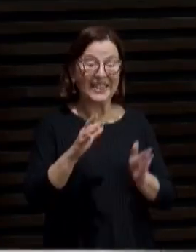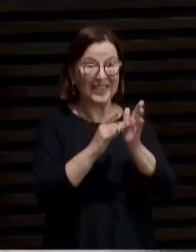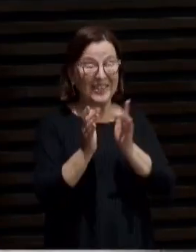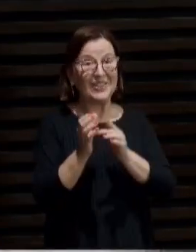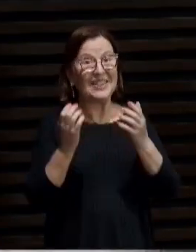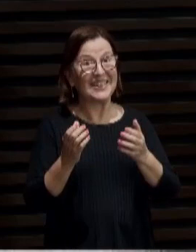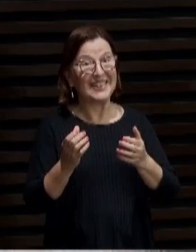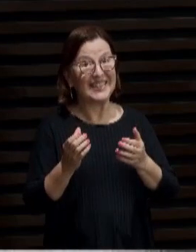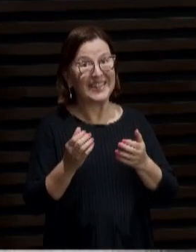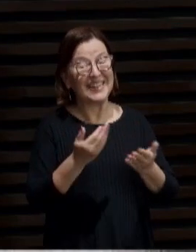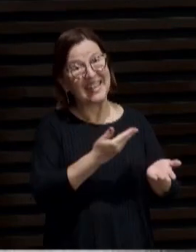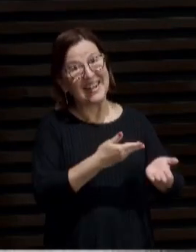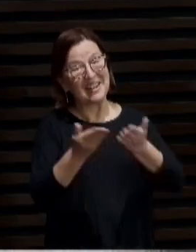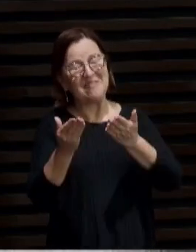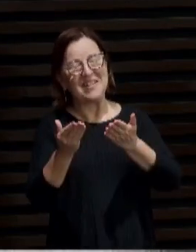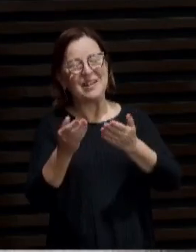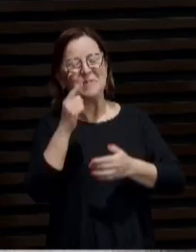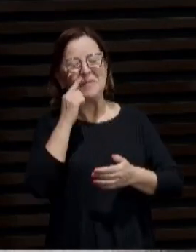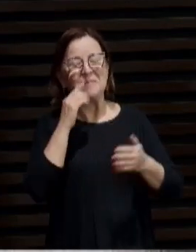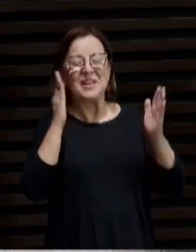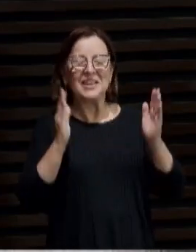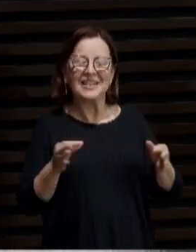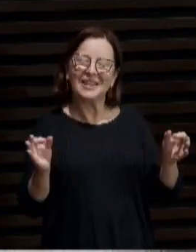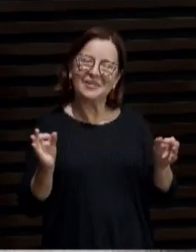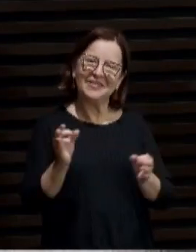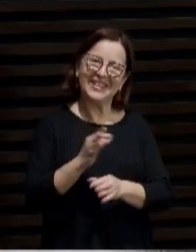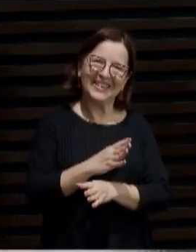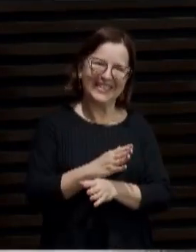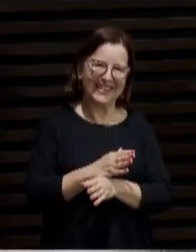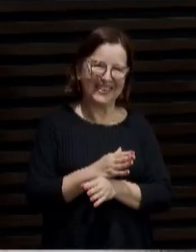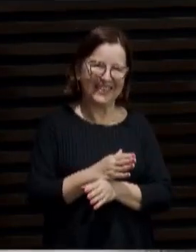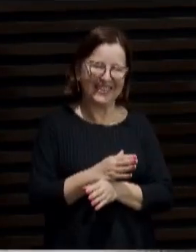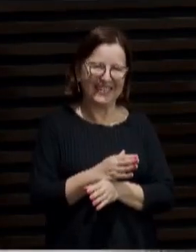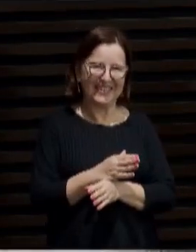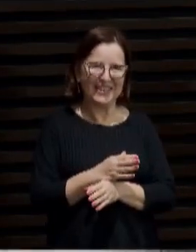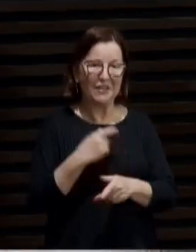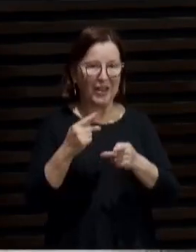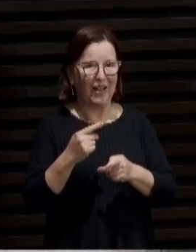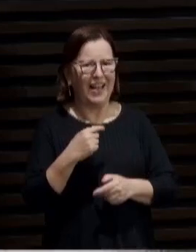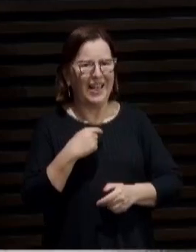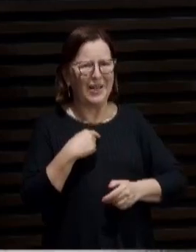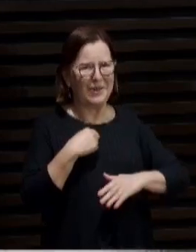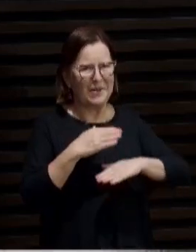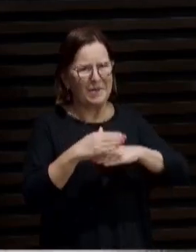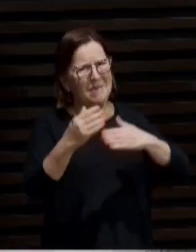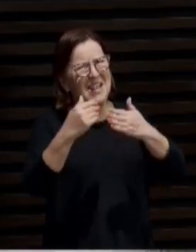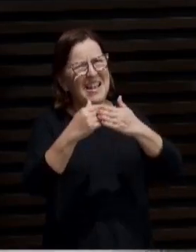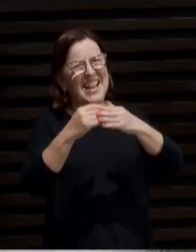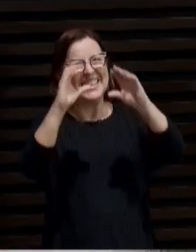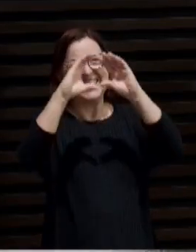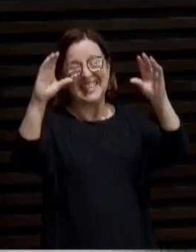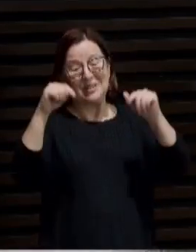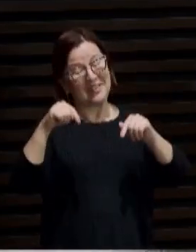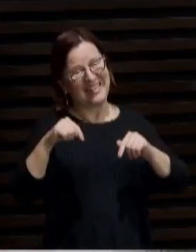ele já se sentia pronto, né? E que ele, de fato, ele já estava mais lá, né? O coração dele já estava mais lá do que